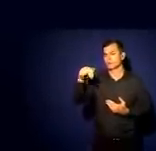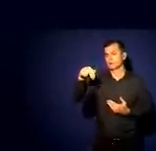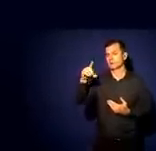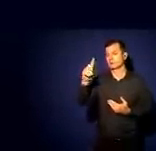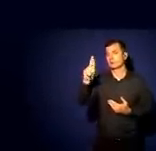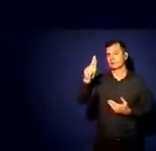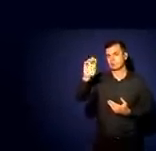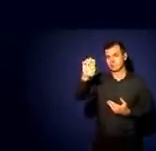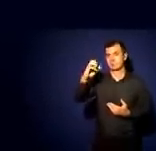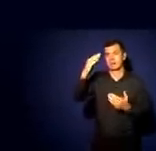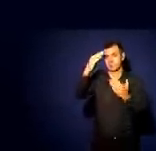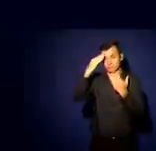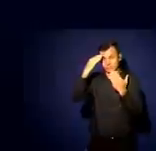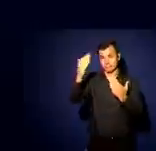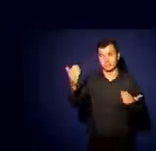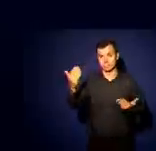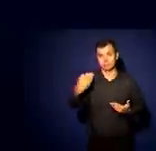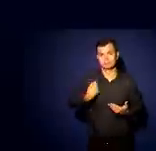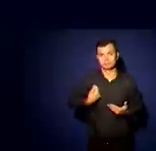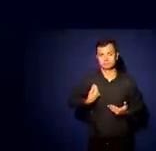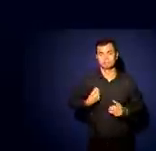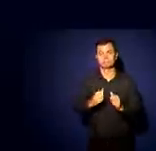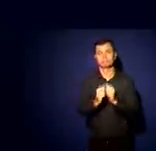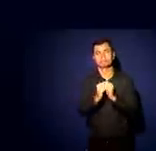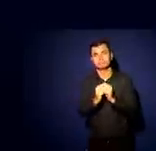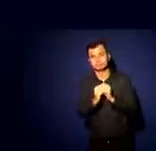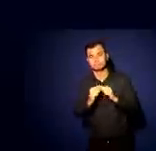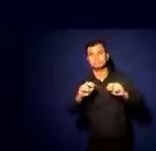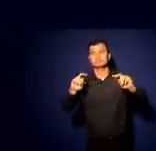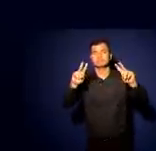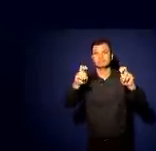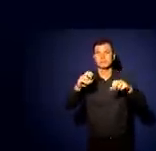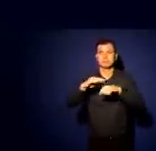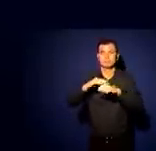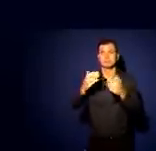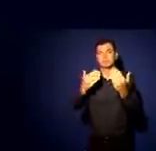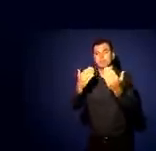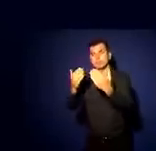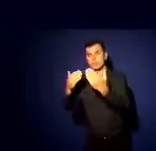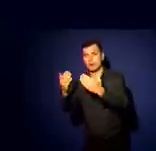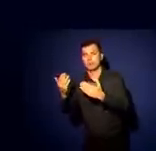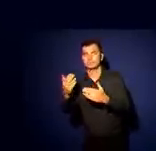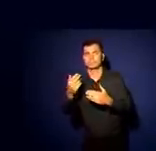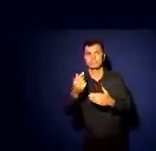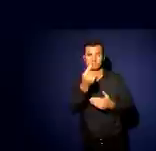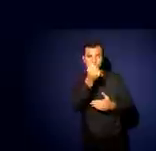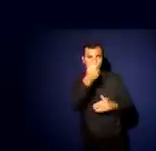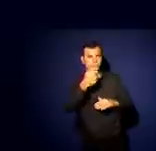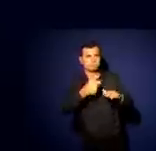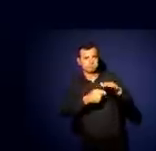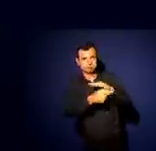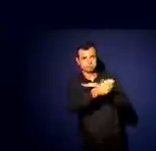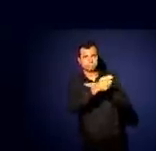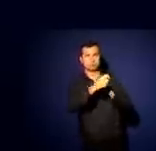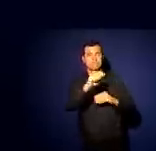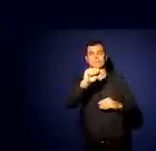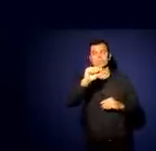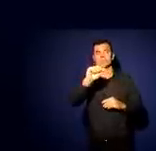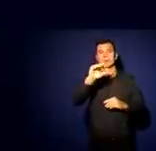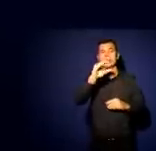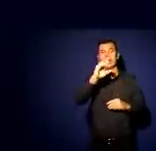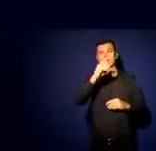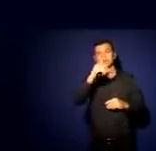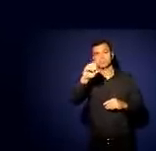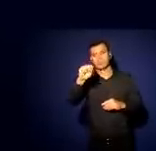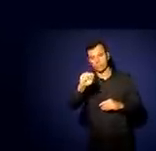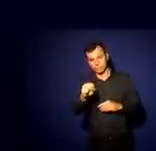então a ideia que a gente bater um papo sobre sobre investimentos ações e as carteiras eu eu a